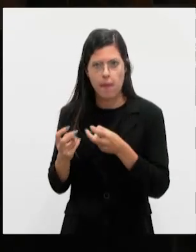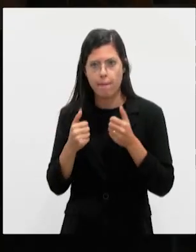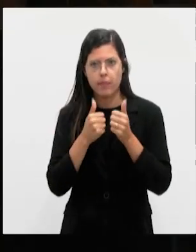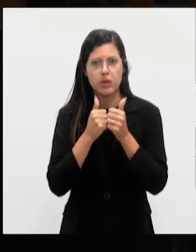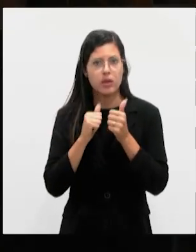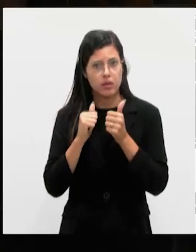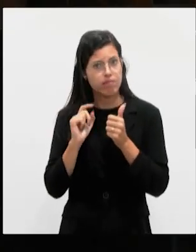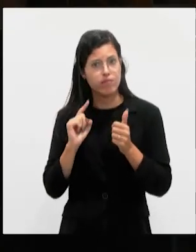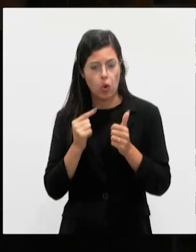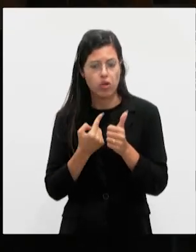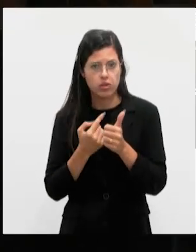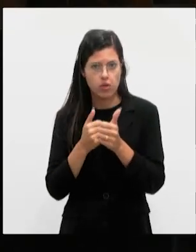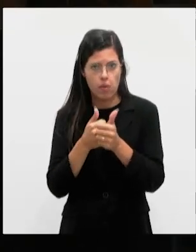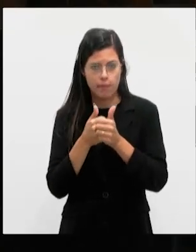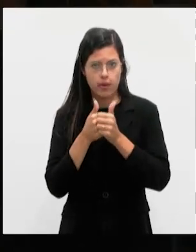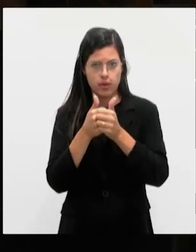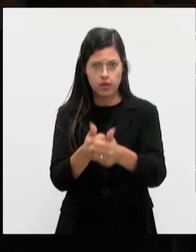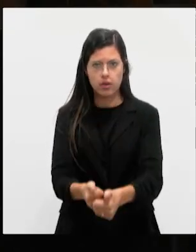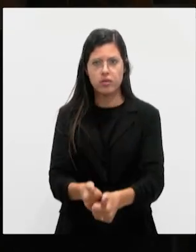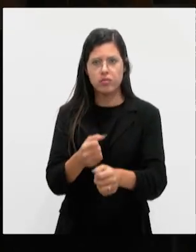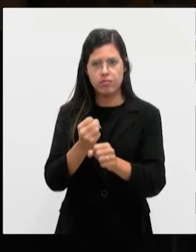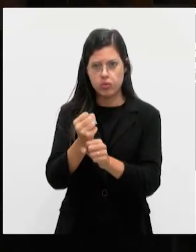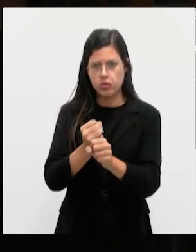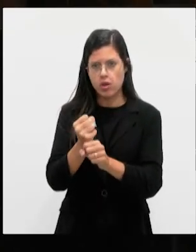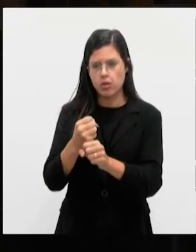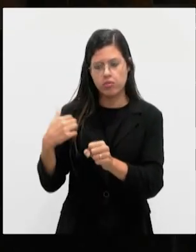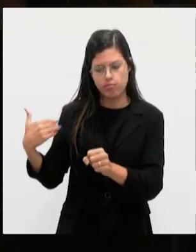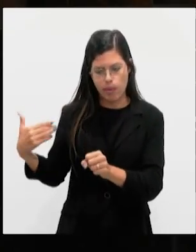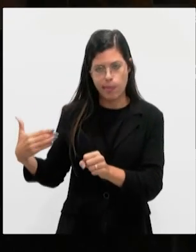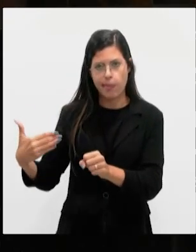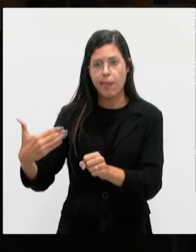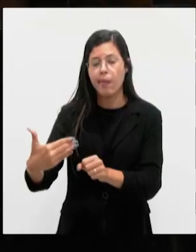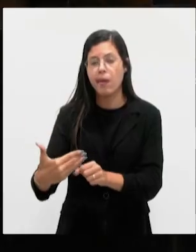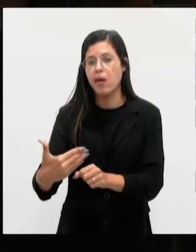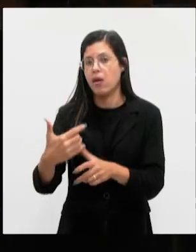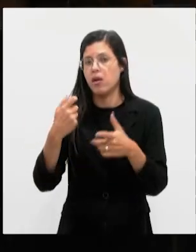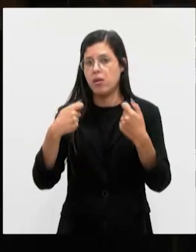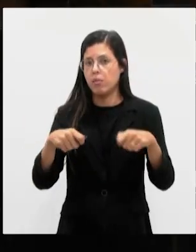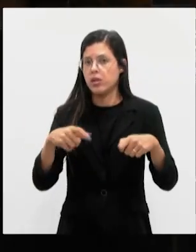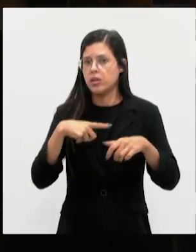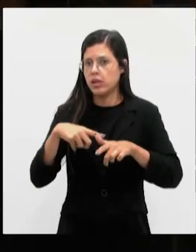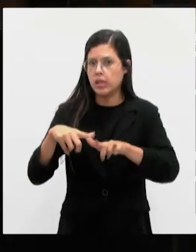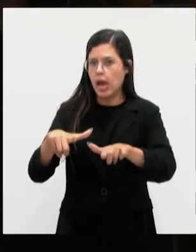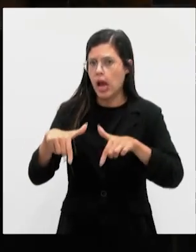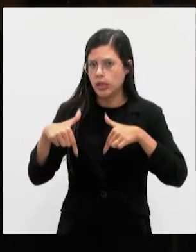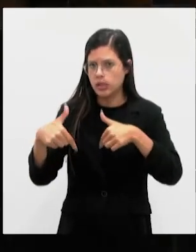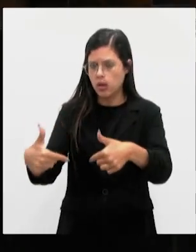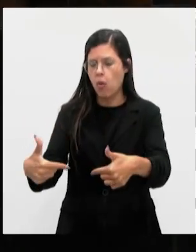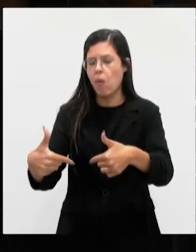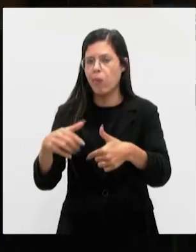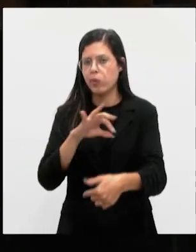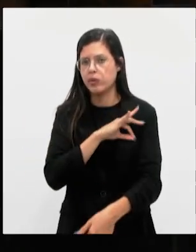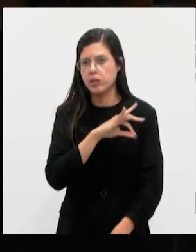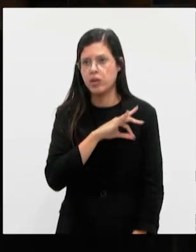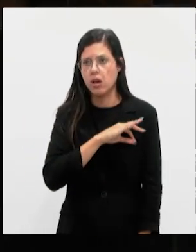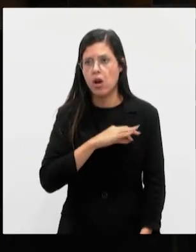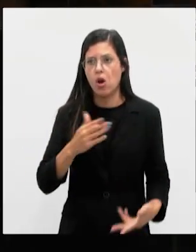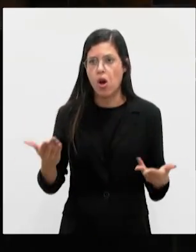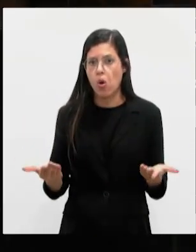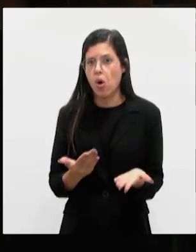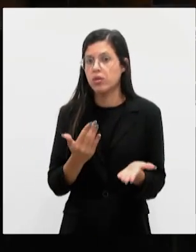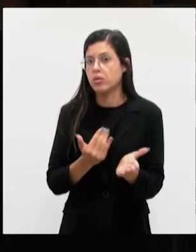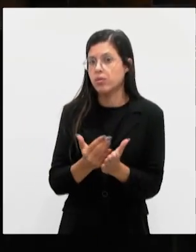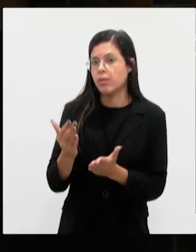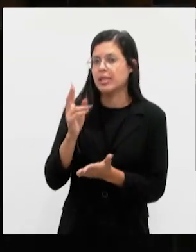estamos acompanhando nos últimos anos. É preciso ter operações, e agora a gente começa a ver um pouco